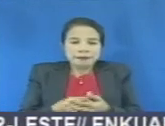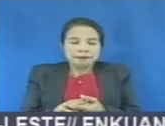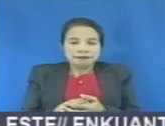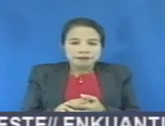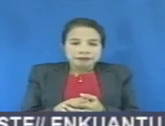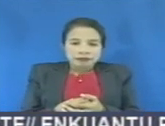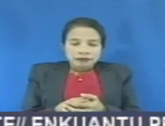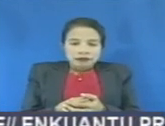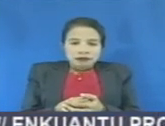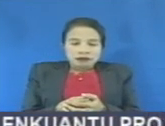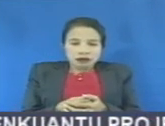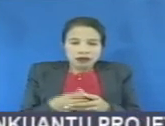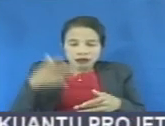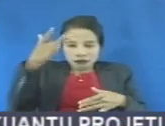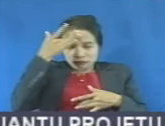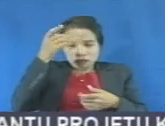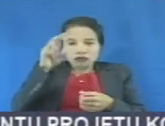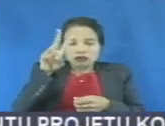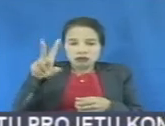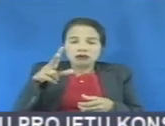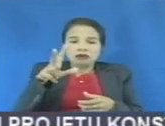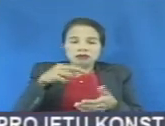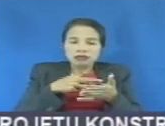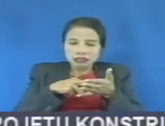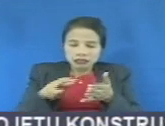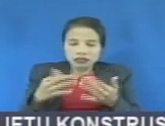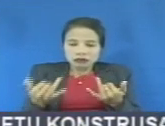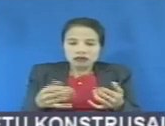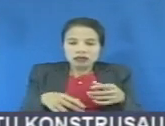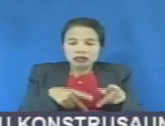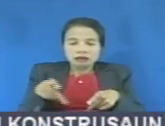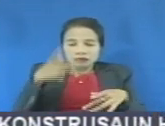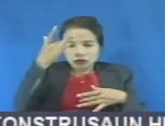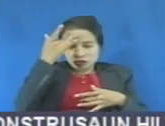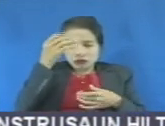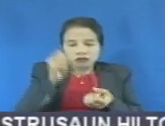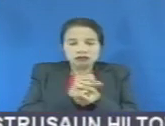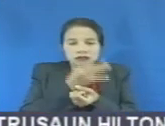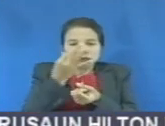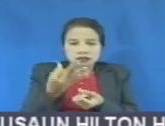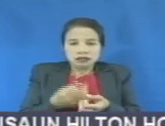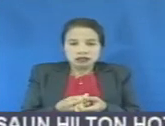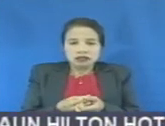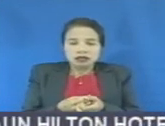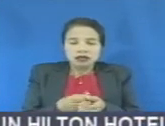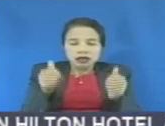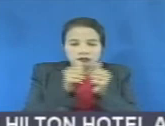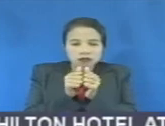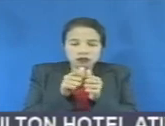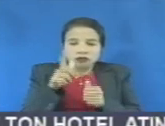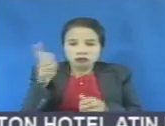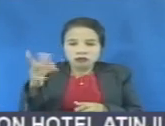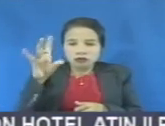Veracruz. O caso foi um tolo neve resista tan, dadão ne, cidadão positivo va COVID-19 recensia, hamuto